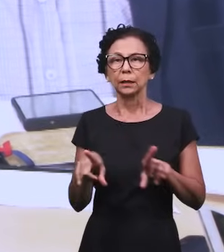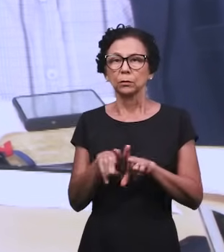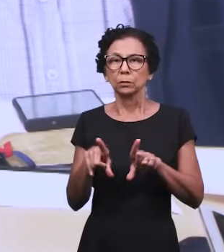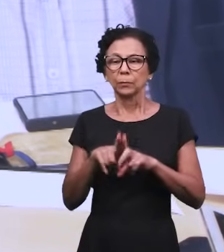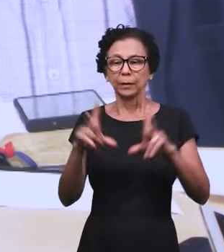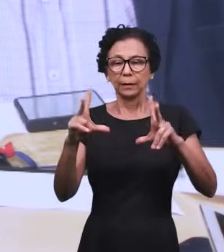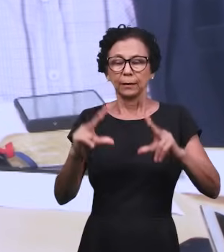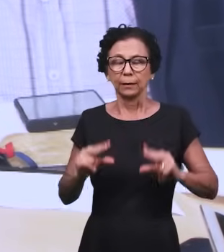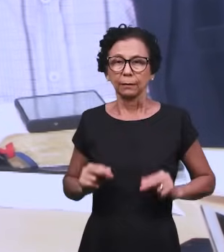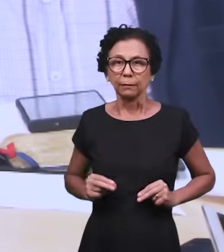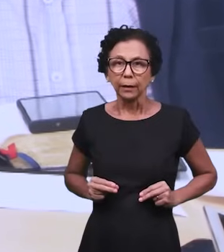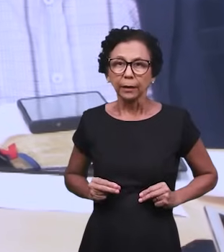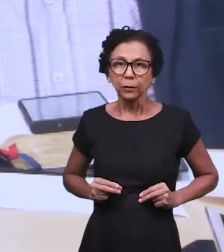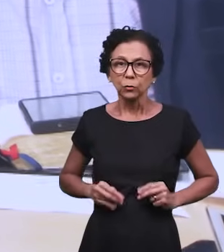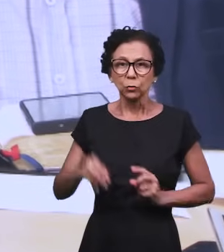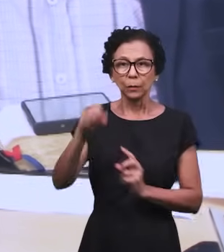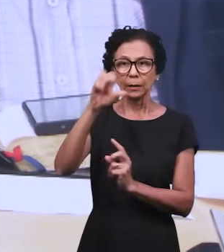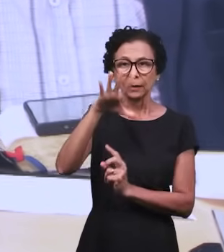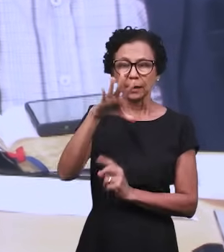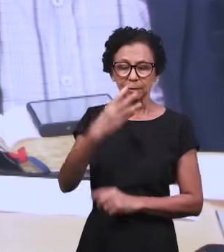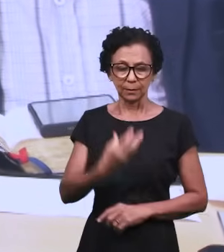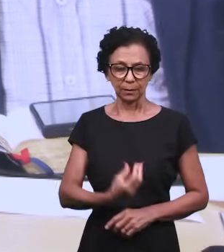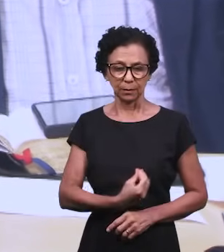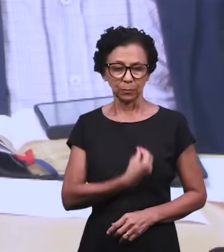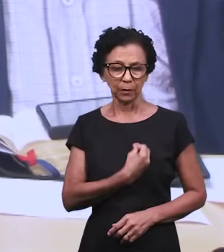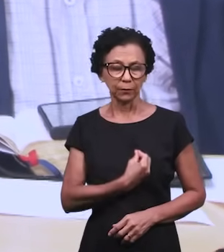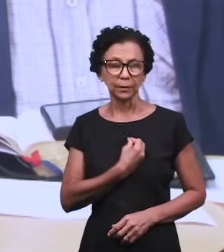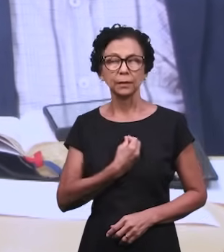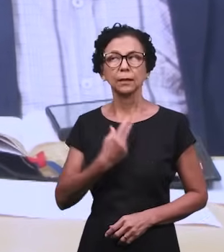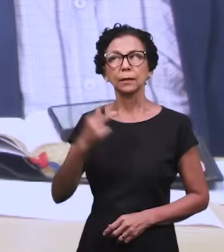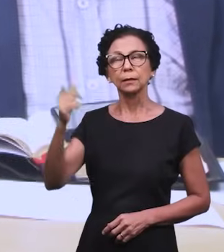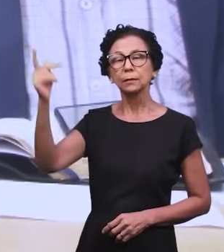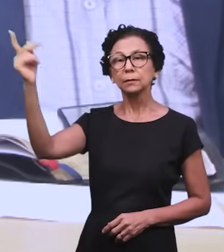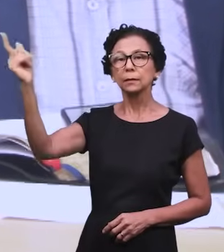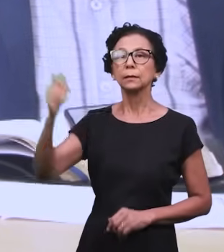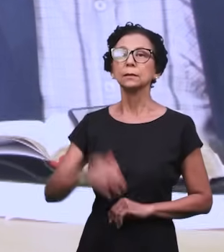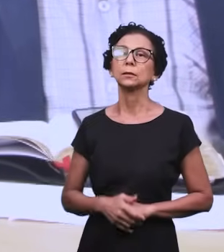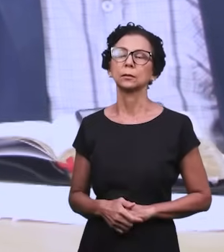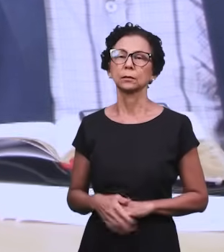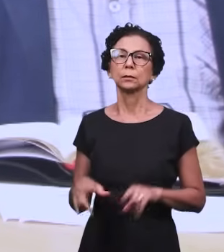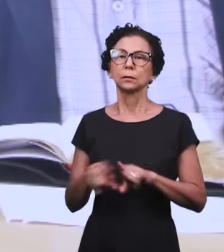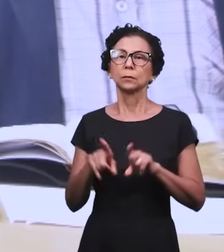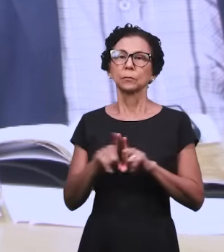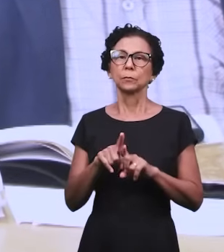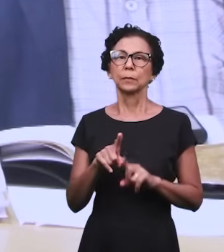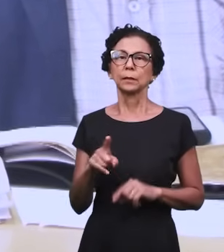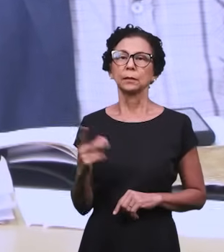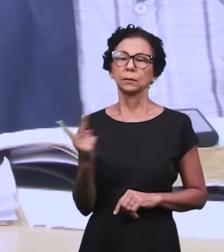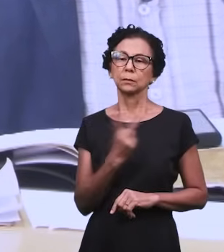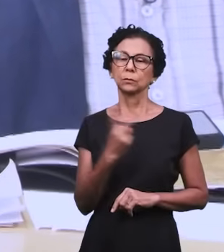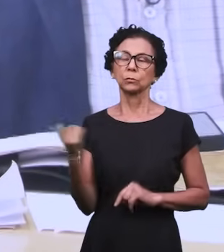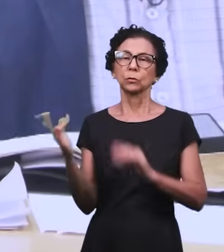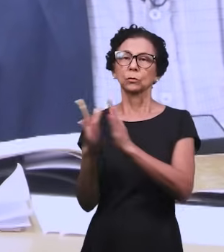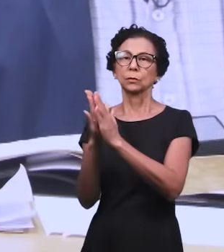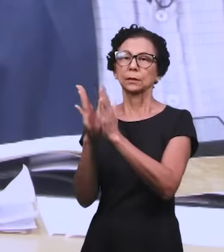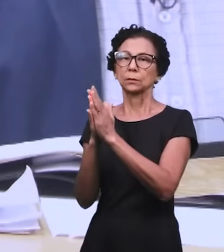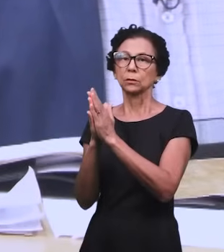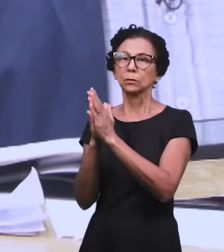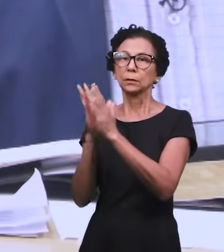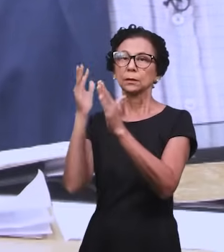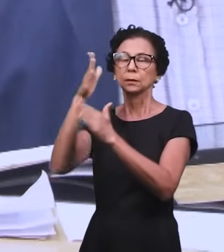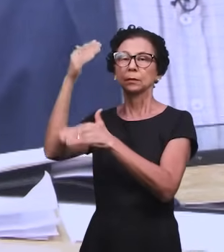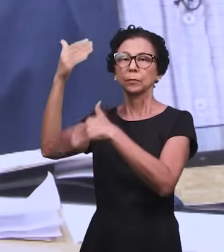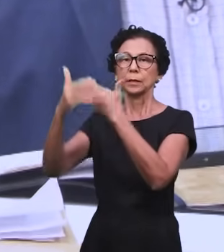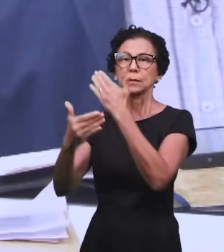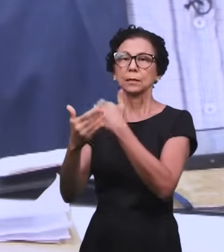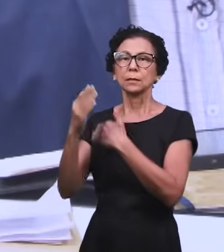eterna e as as orações ouvidas então há um benefício maravilhoso quando nós fazemos